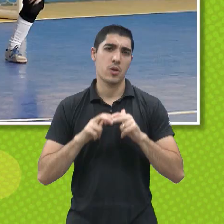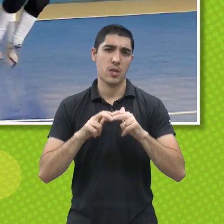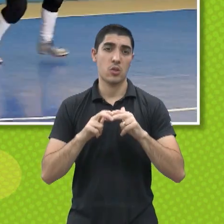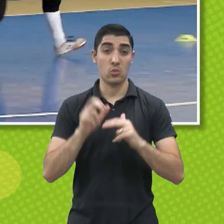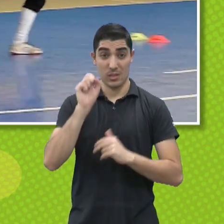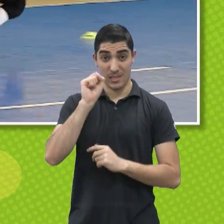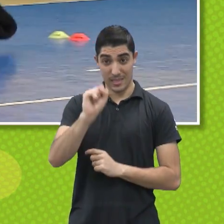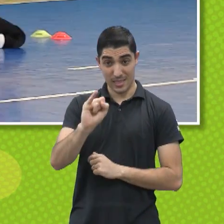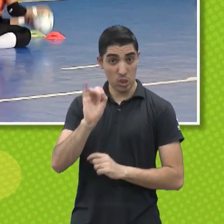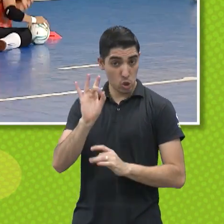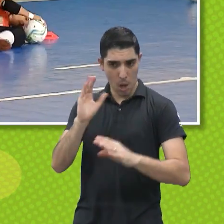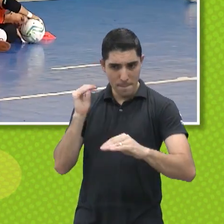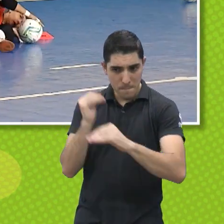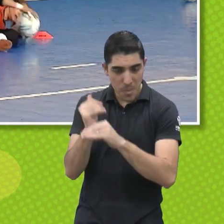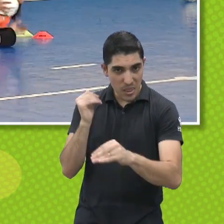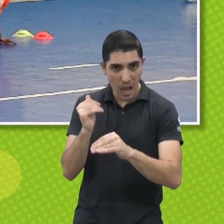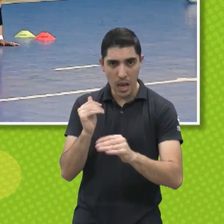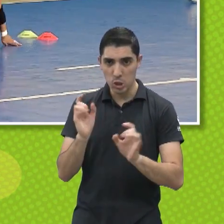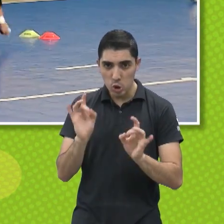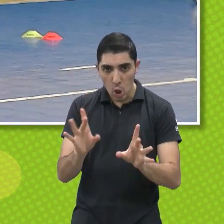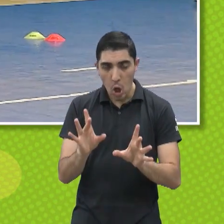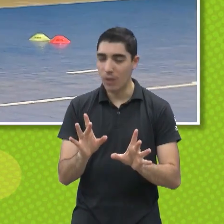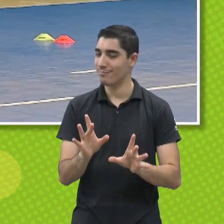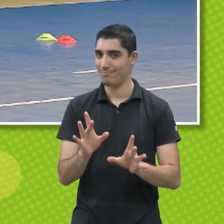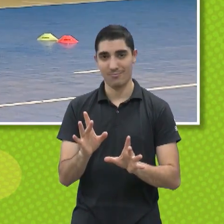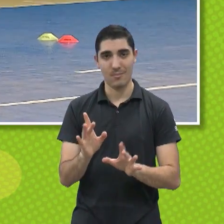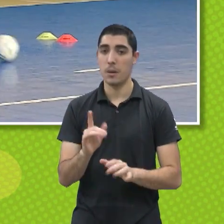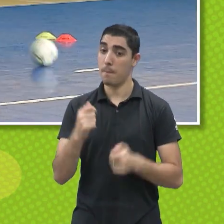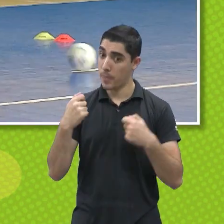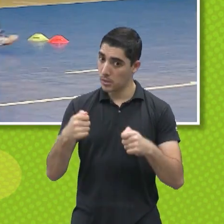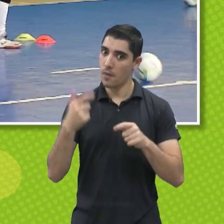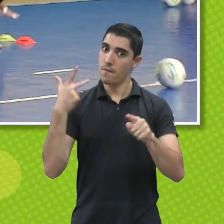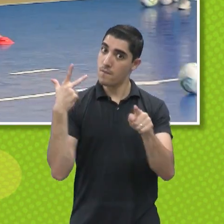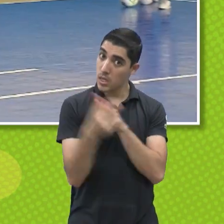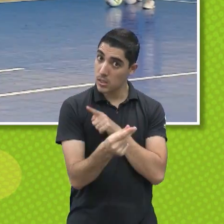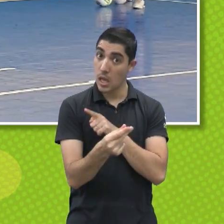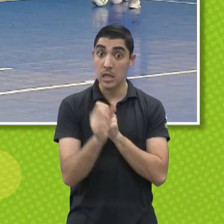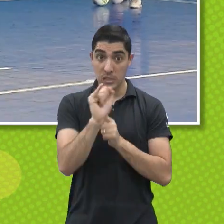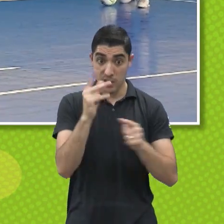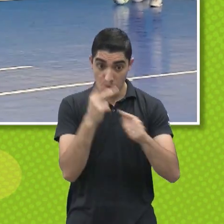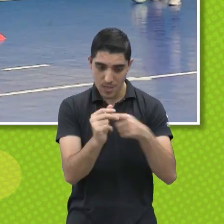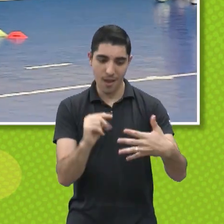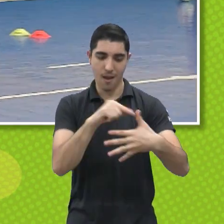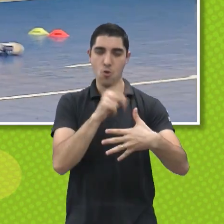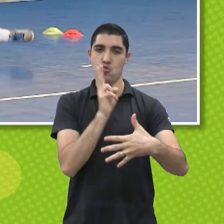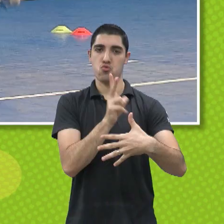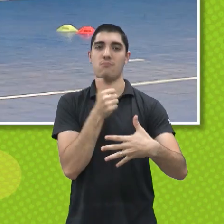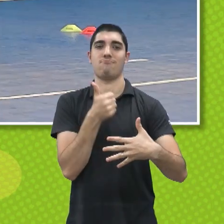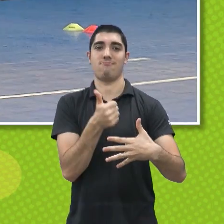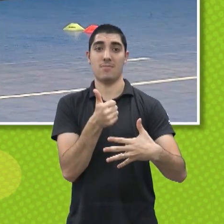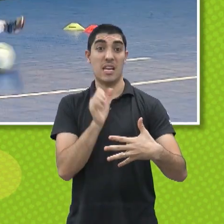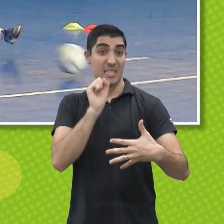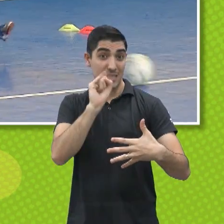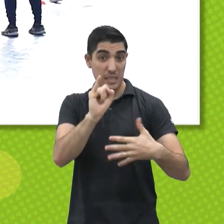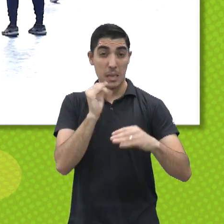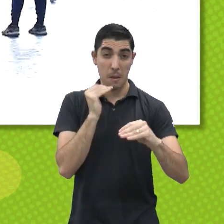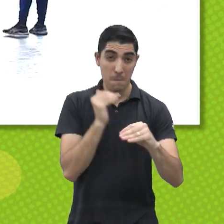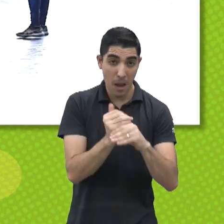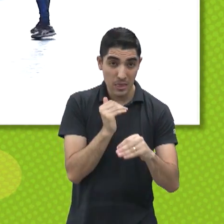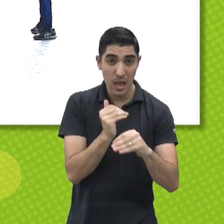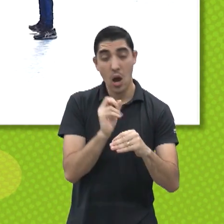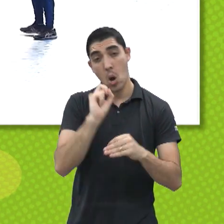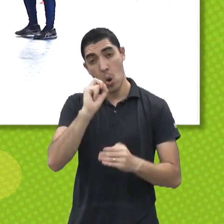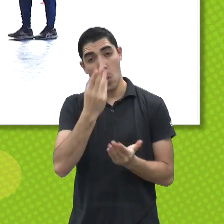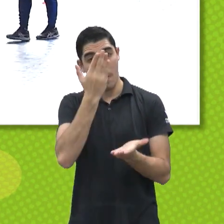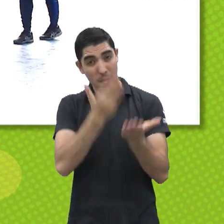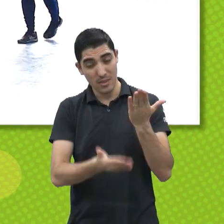serve para o São José hoje. Precisa vencer a equipe do Taboão, aí garante o primeiro lugar. Se empatar ou perder, a equipe de Taboão tem mais um jogo. E esse último jogo